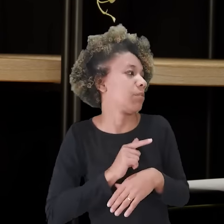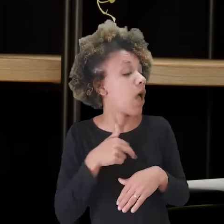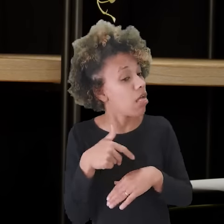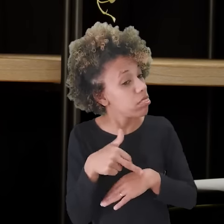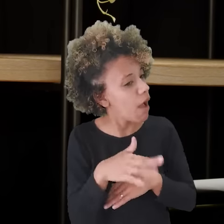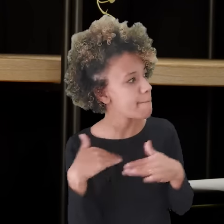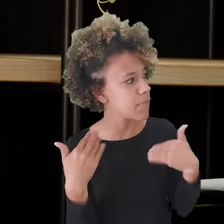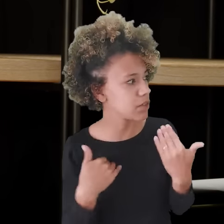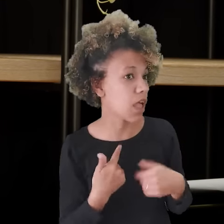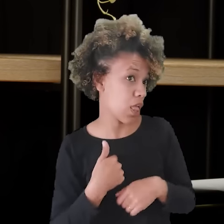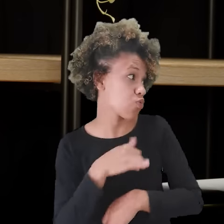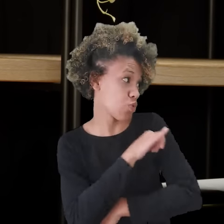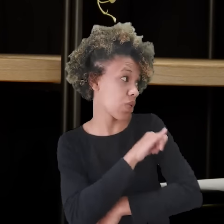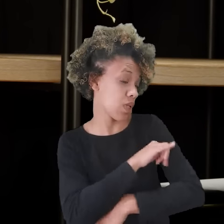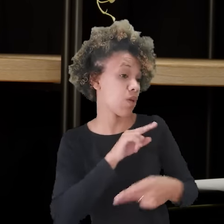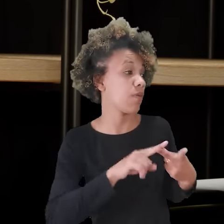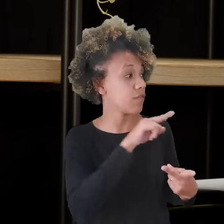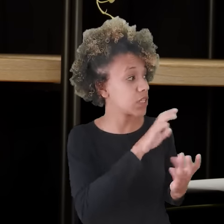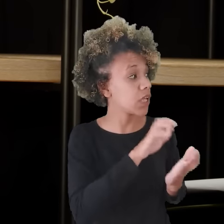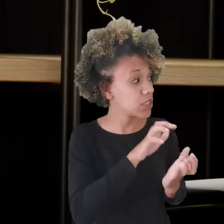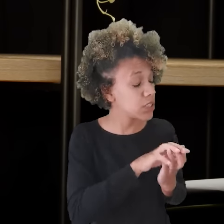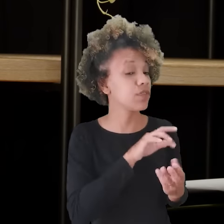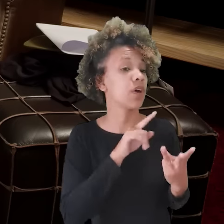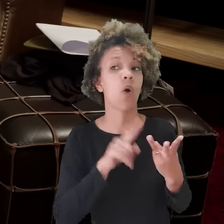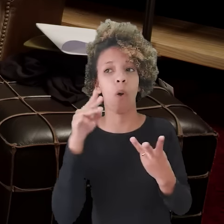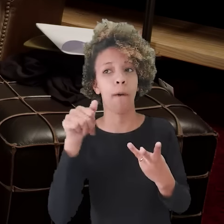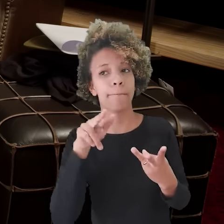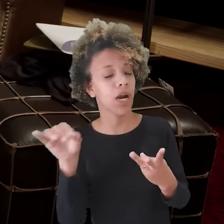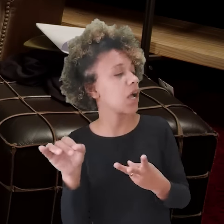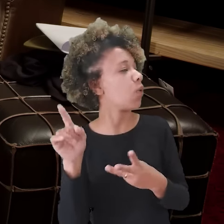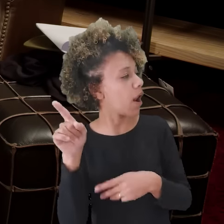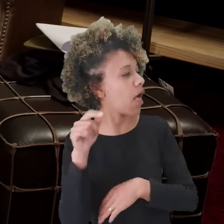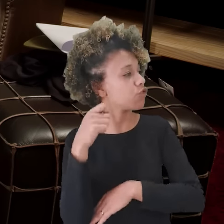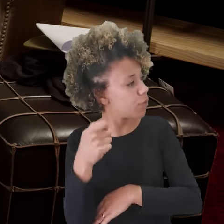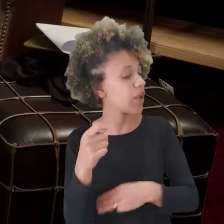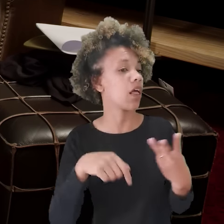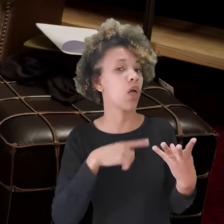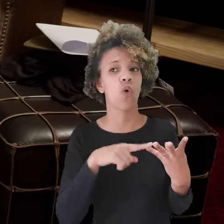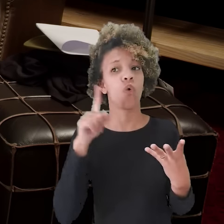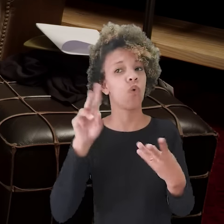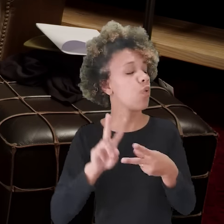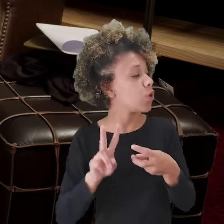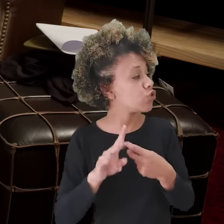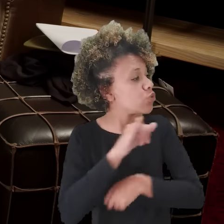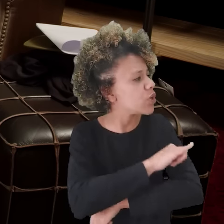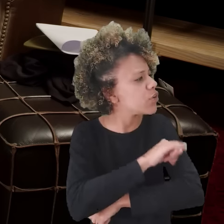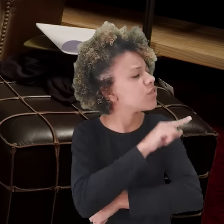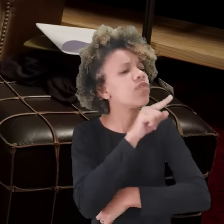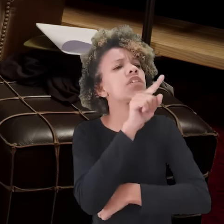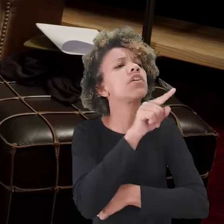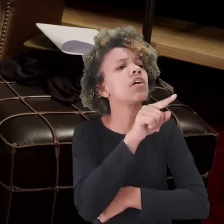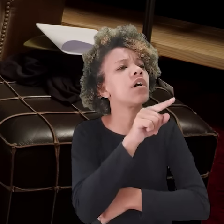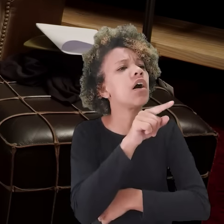se você andar eu sou do Rio você é de Recife o Marcão de Floripa o ninja do Rio de Janeiro Você é da